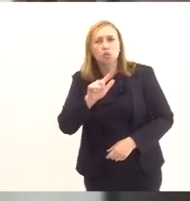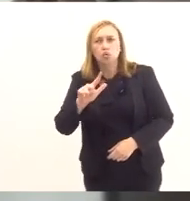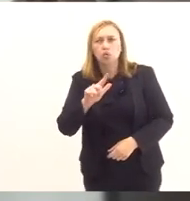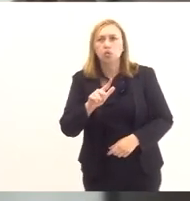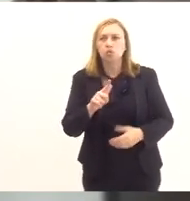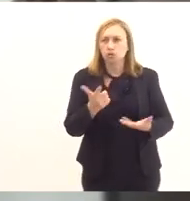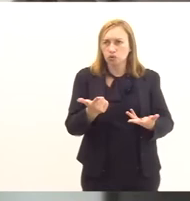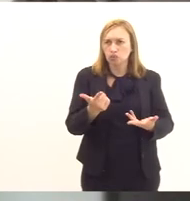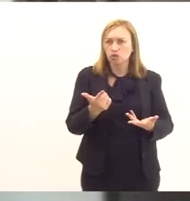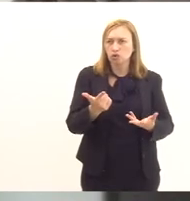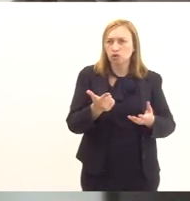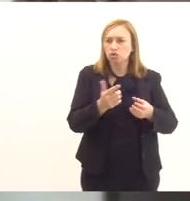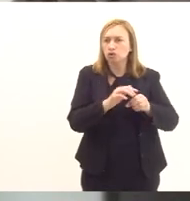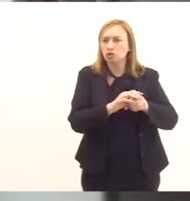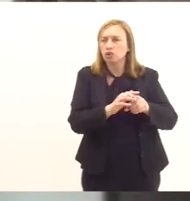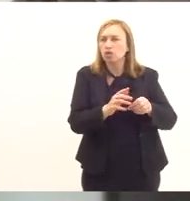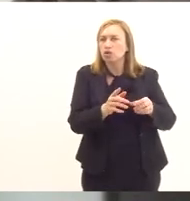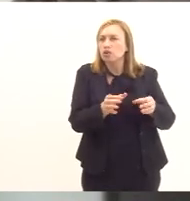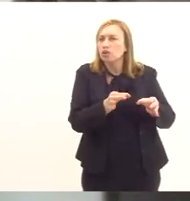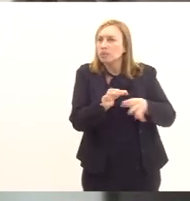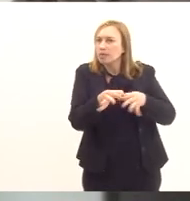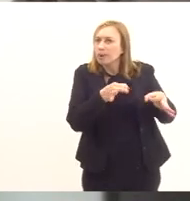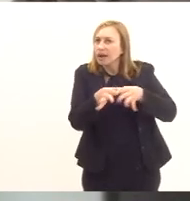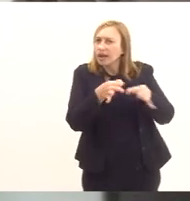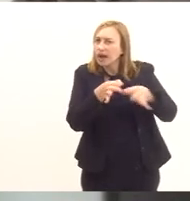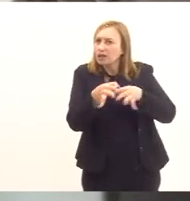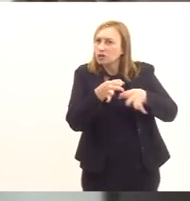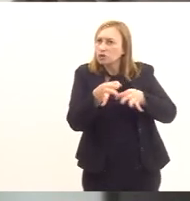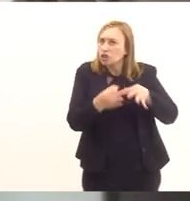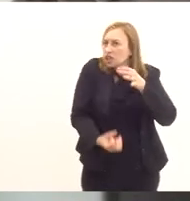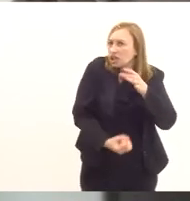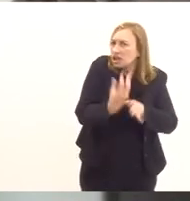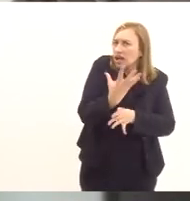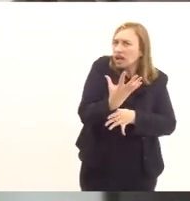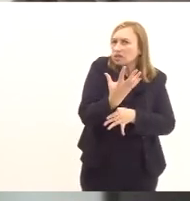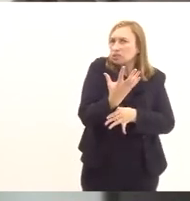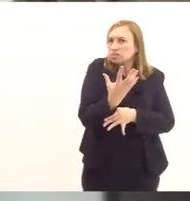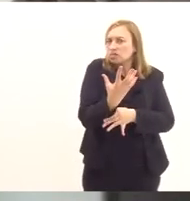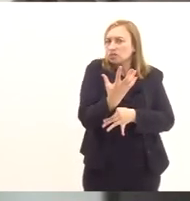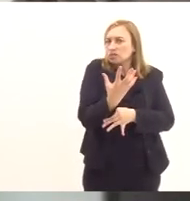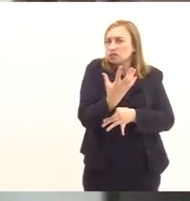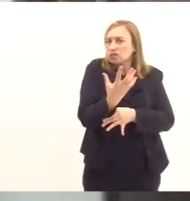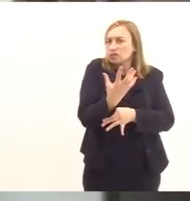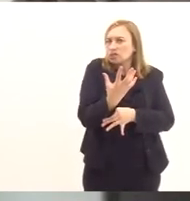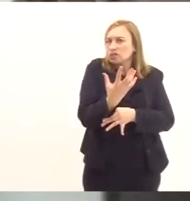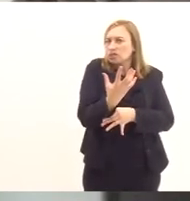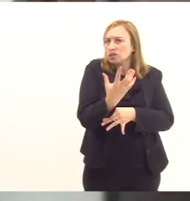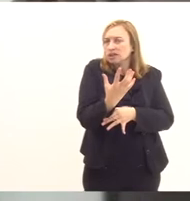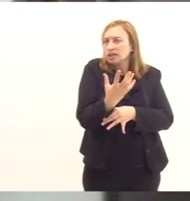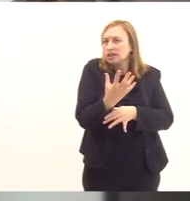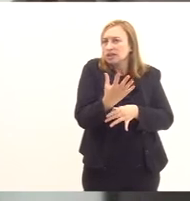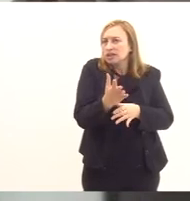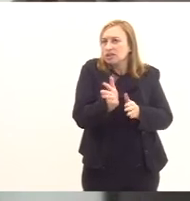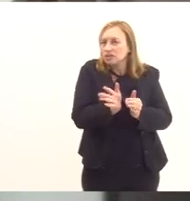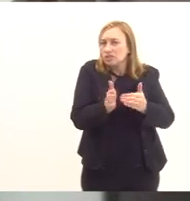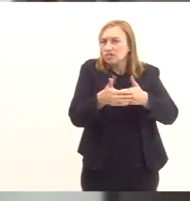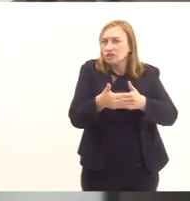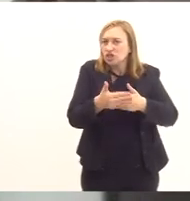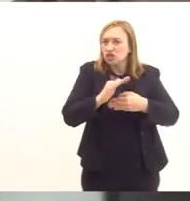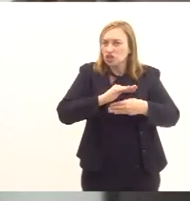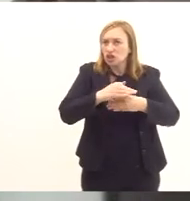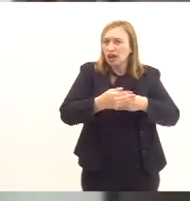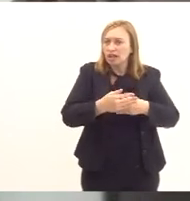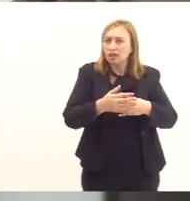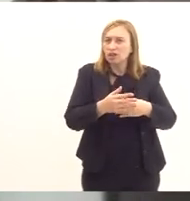é um foi projetado e criado para ser uma caixa selada aonde o